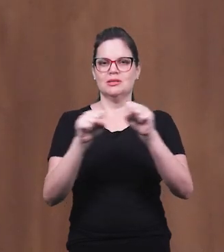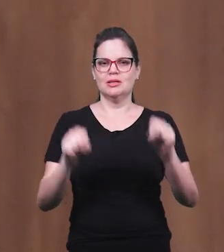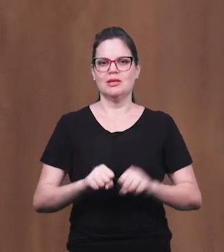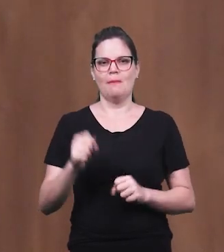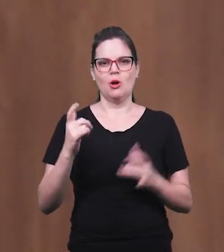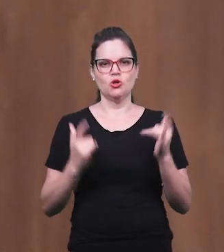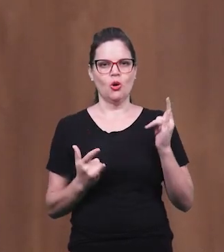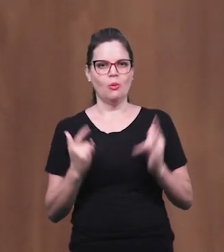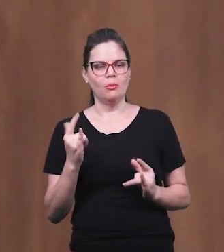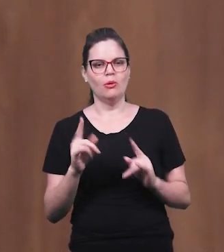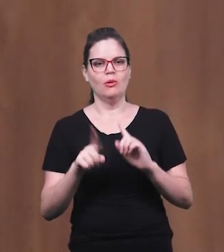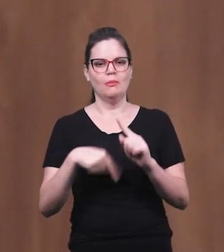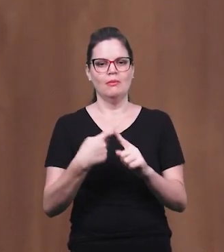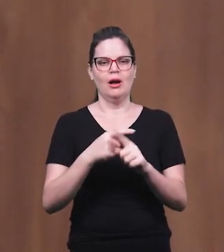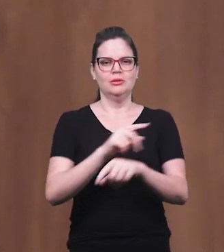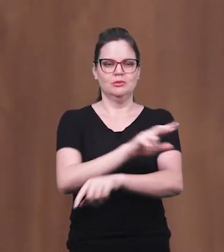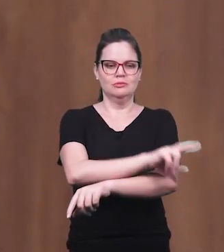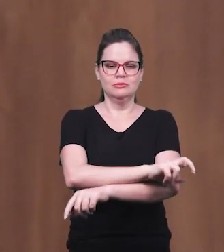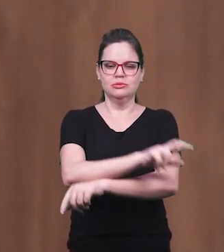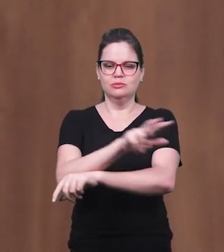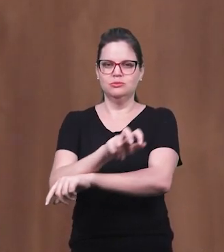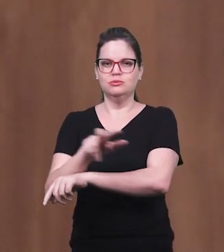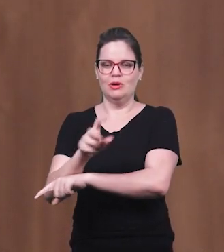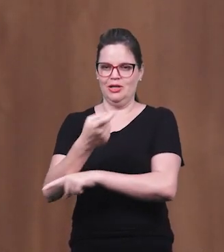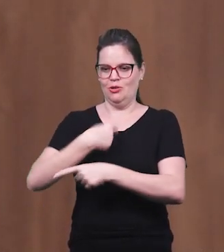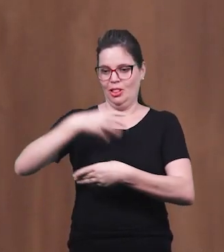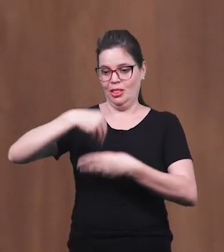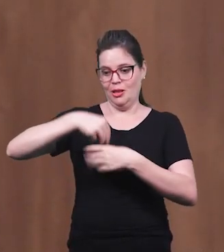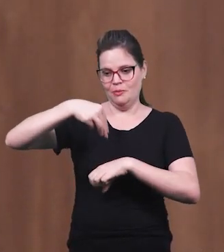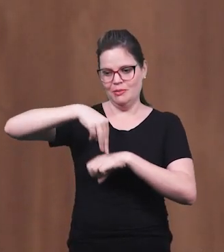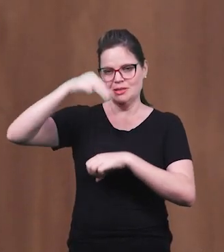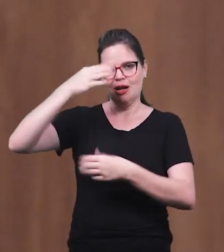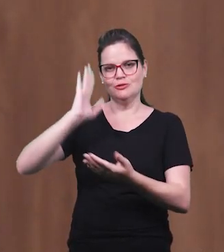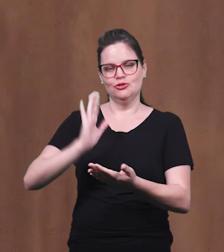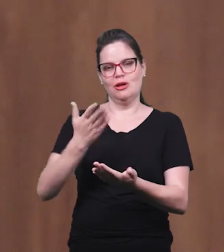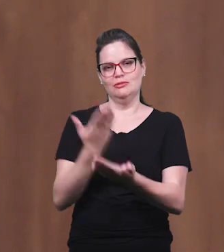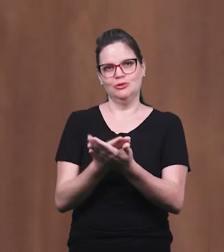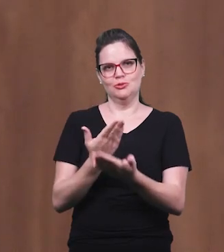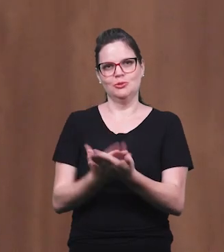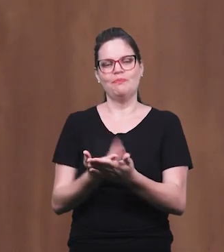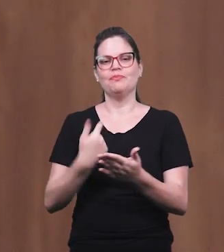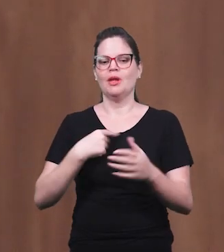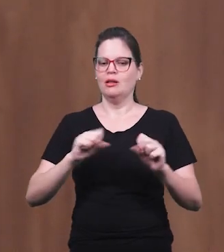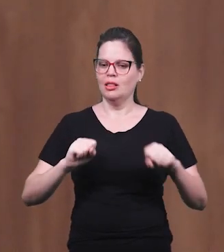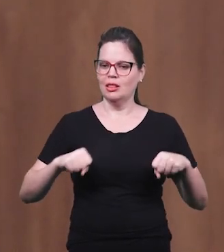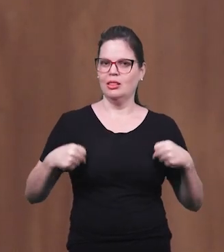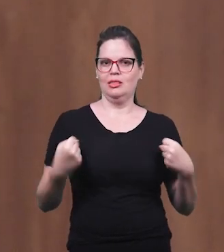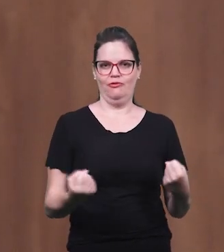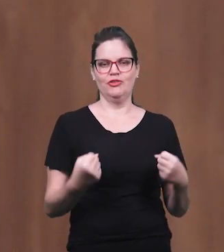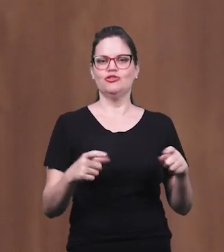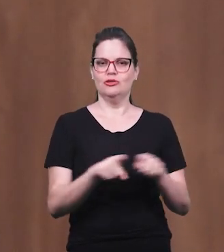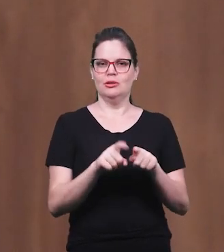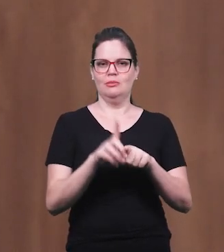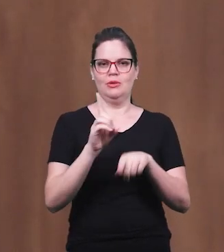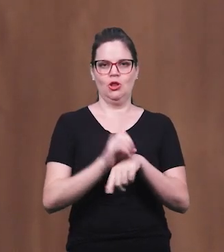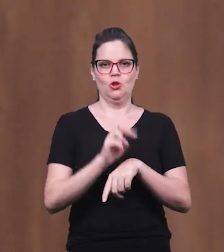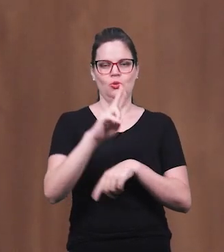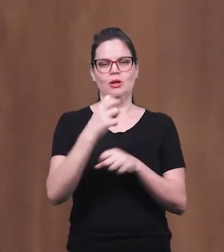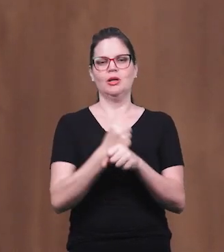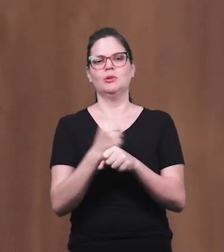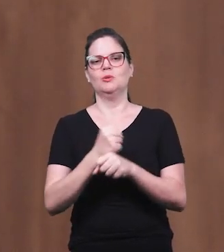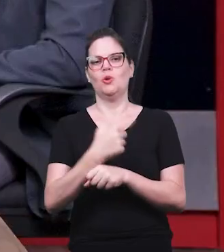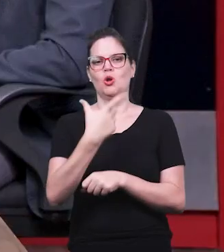daquilo que eu já havia desenvolvido no meu mestrado. Muito bem. Defendi a tese em